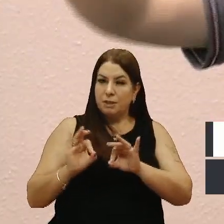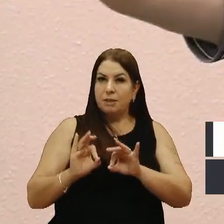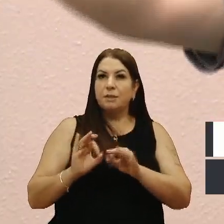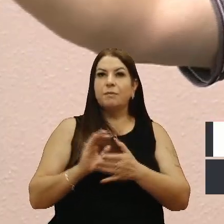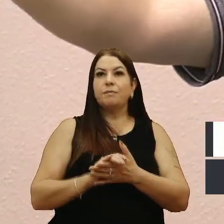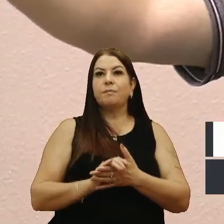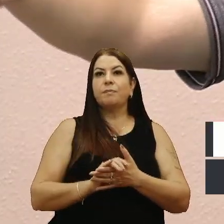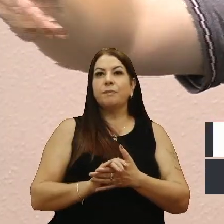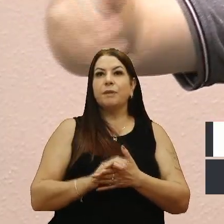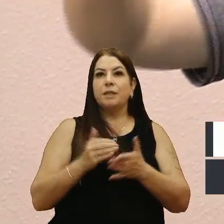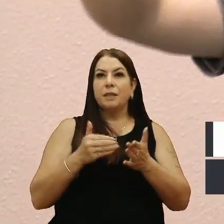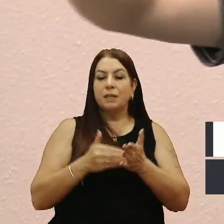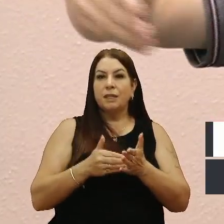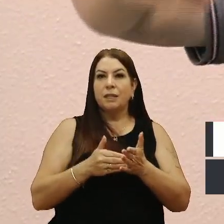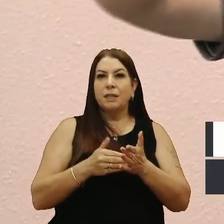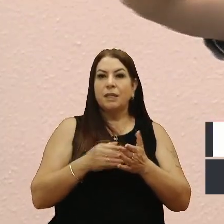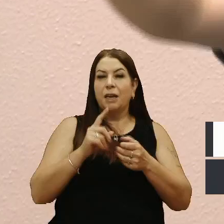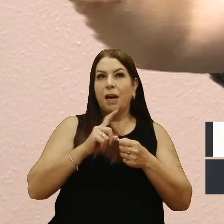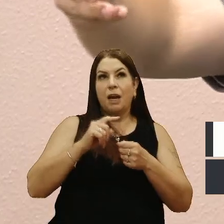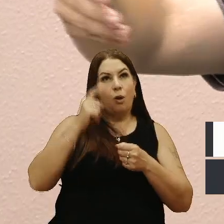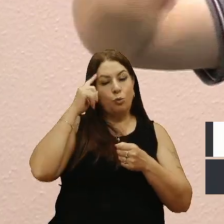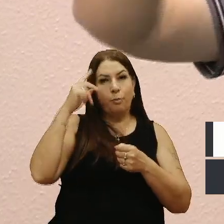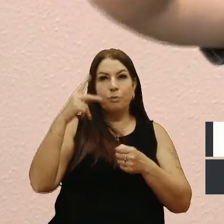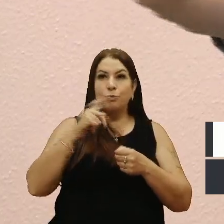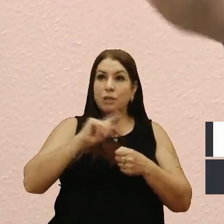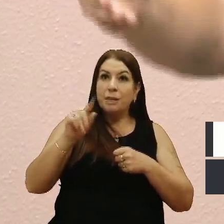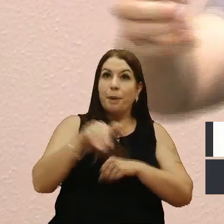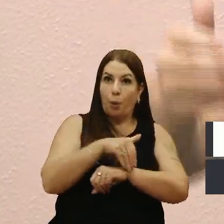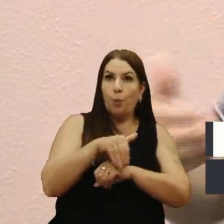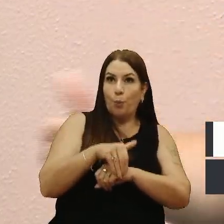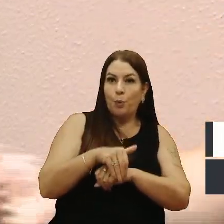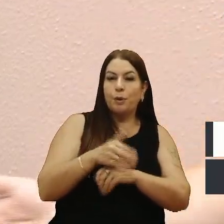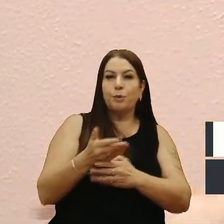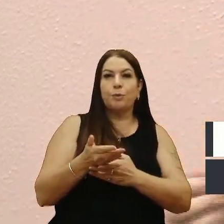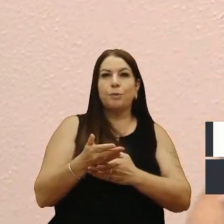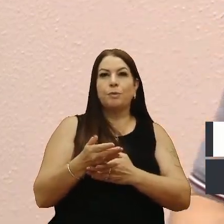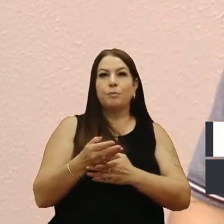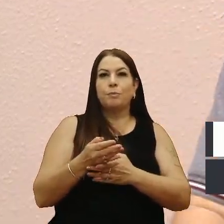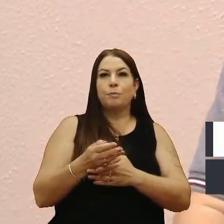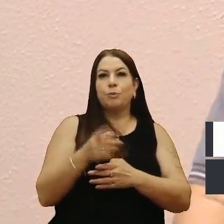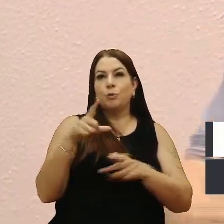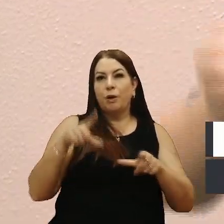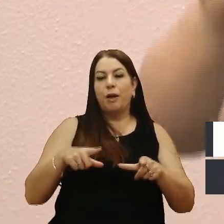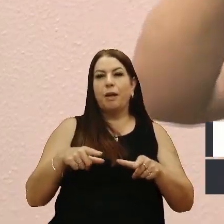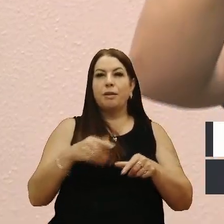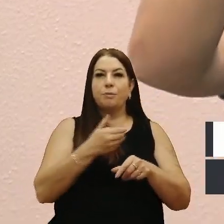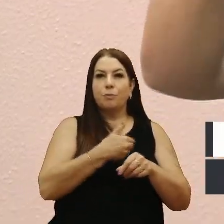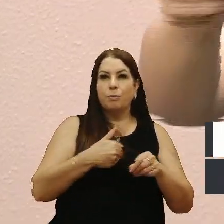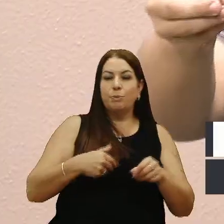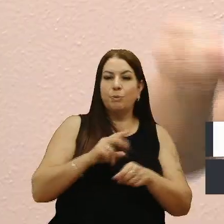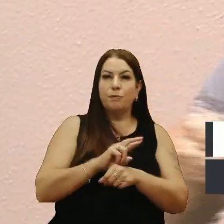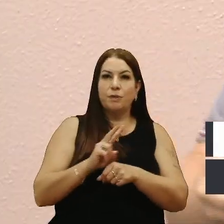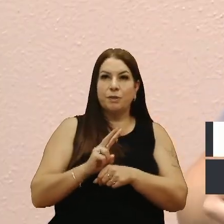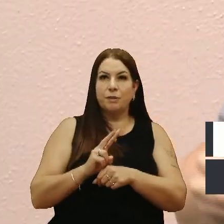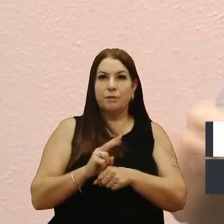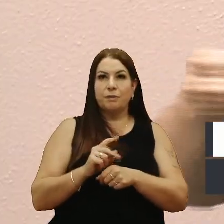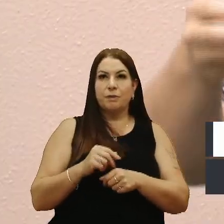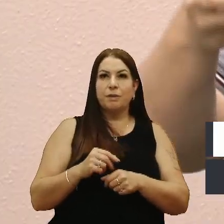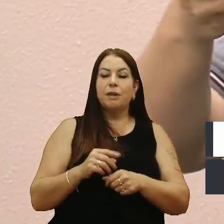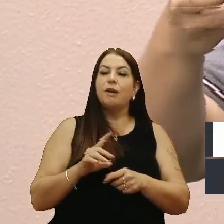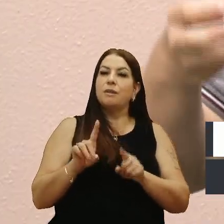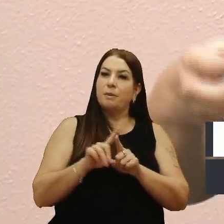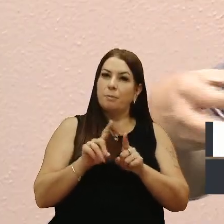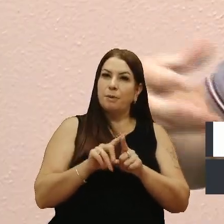né, até automaticamente ir para as ruas, ir para os prédios públicos para fiscalizar. Nós solidarizamos.